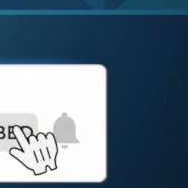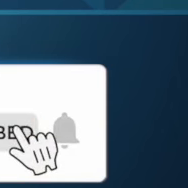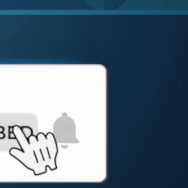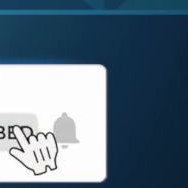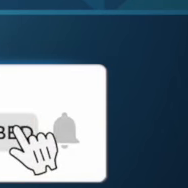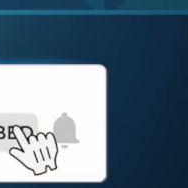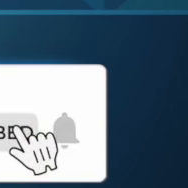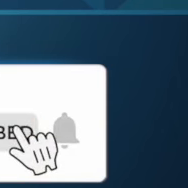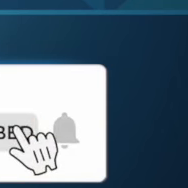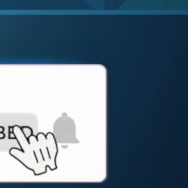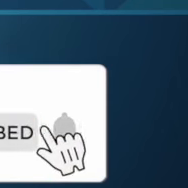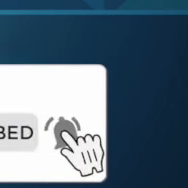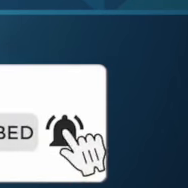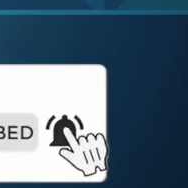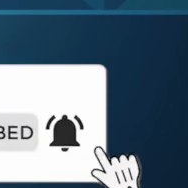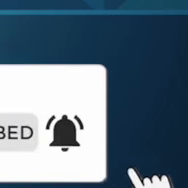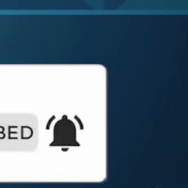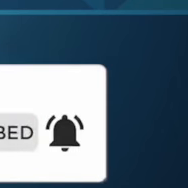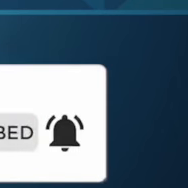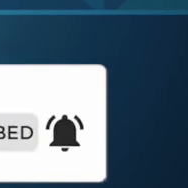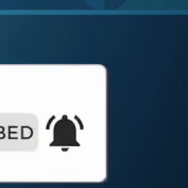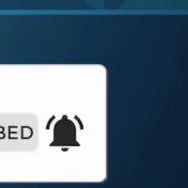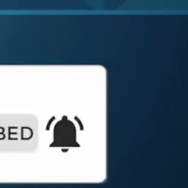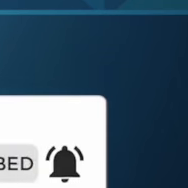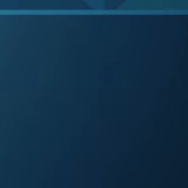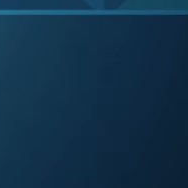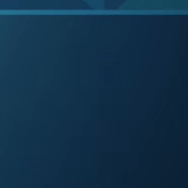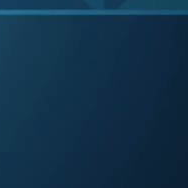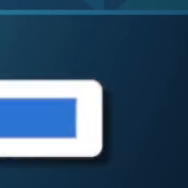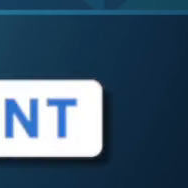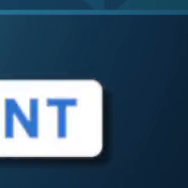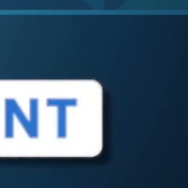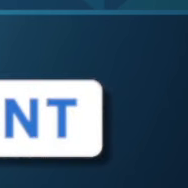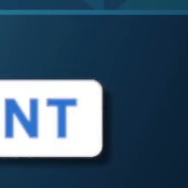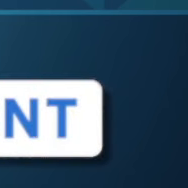ha canal RTTL, hanehang botão notificação.